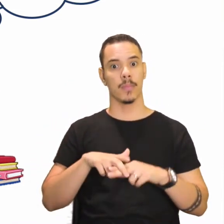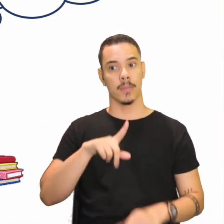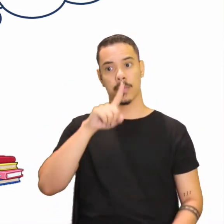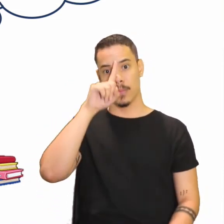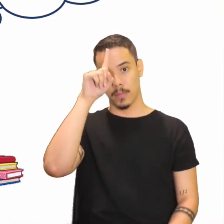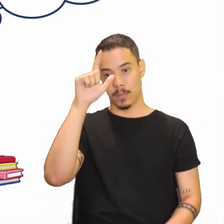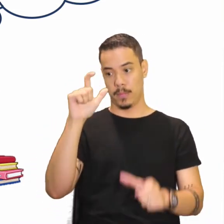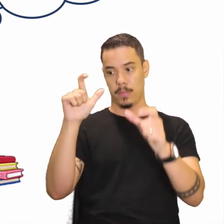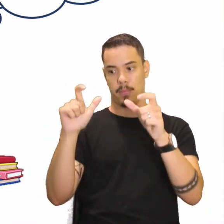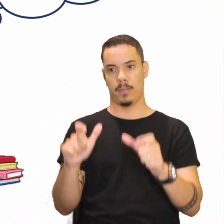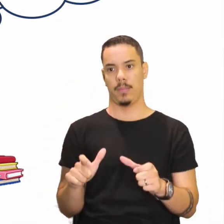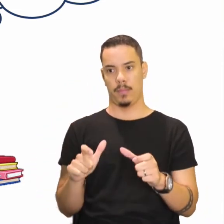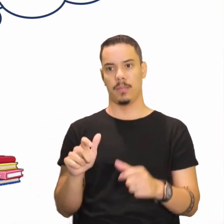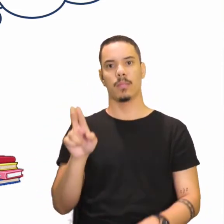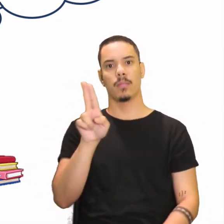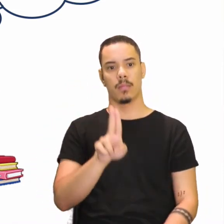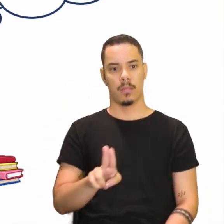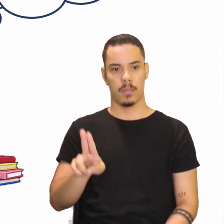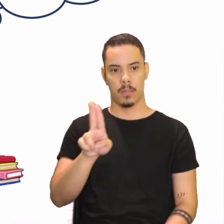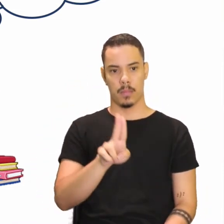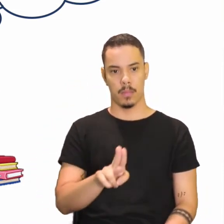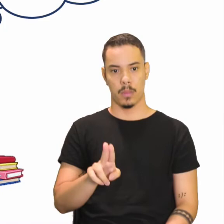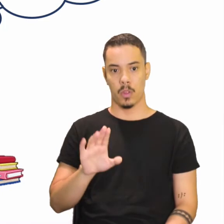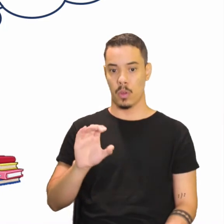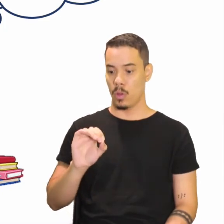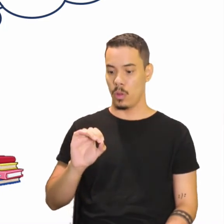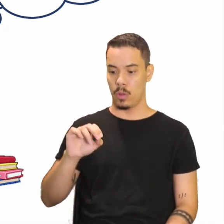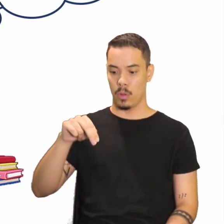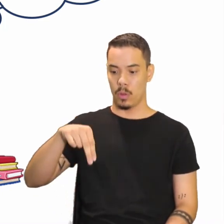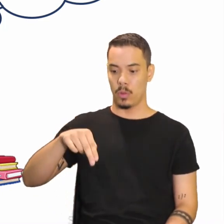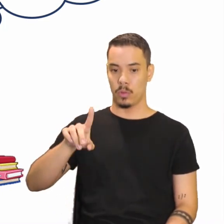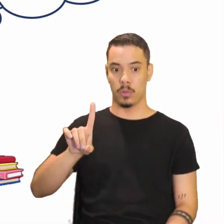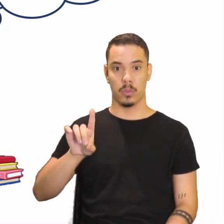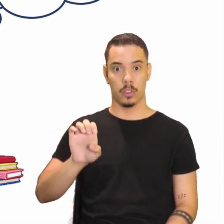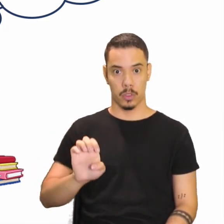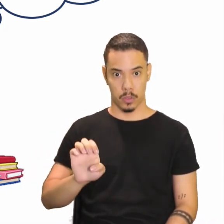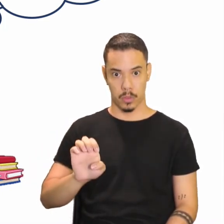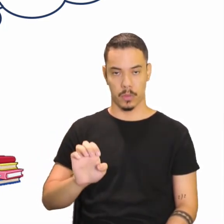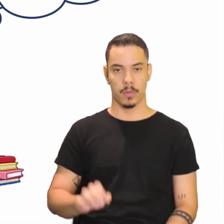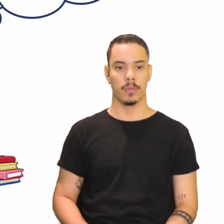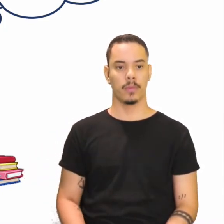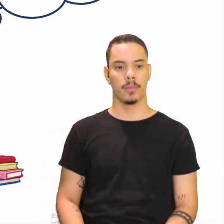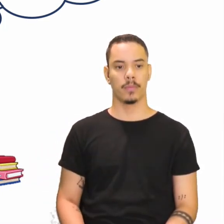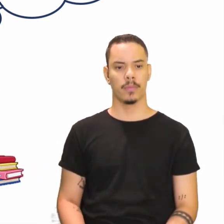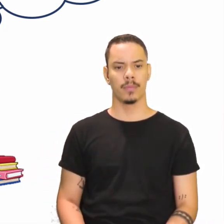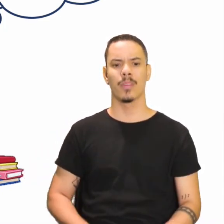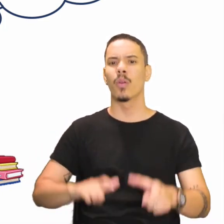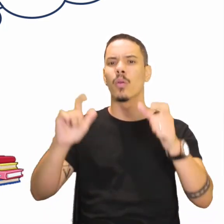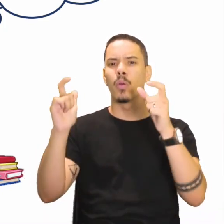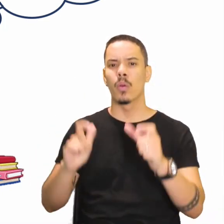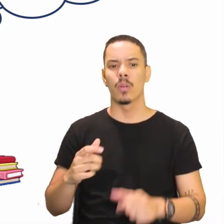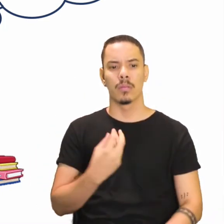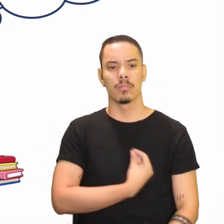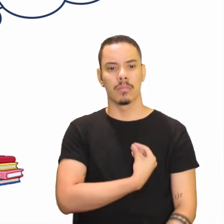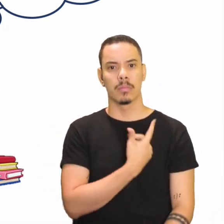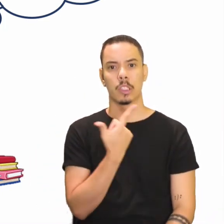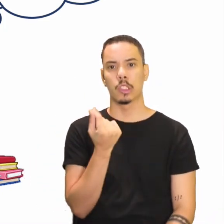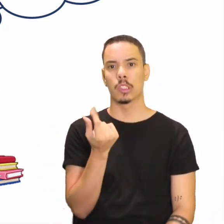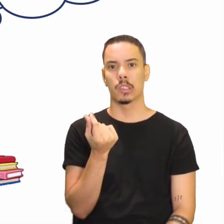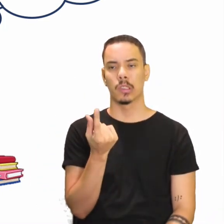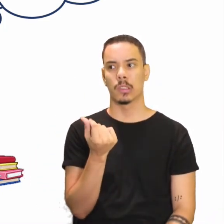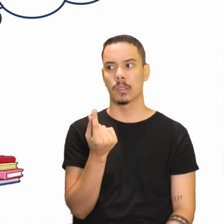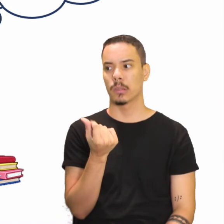significar lugar, eu vou usar o onde. Mais uma aqui para vocês. Onde está o